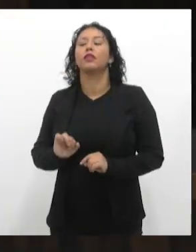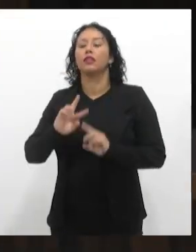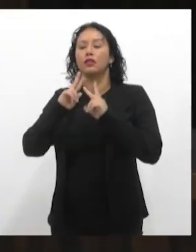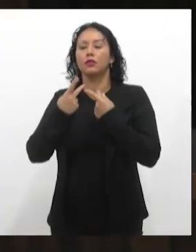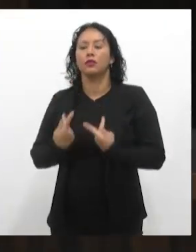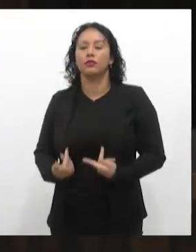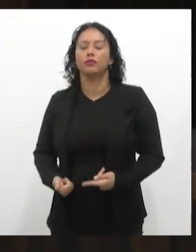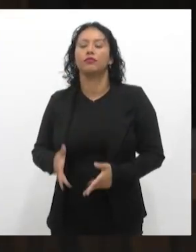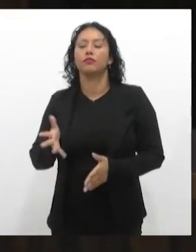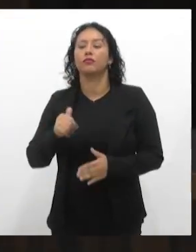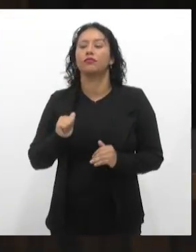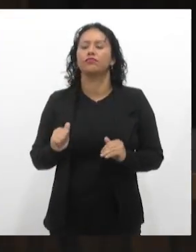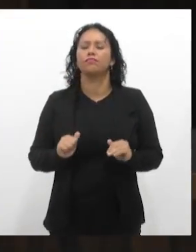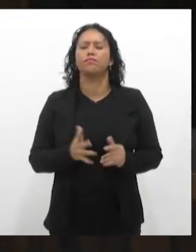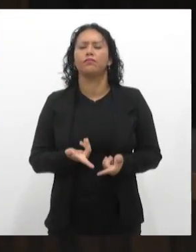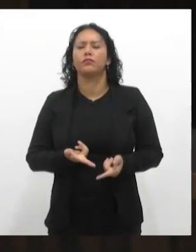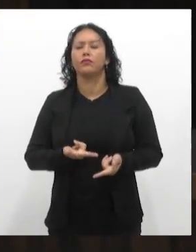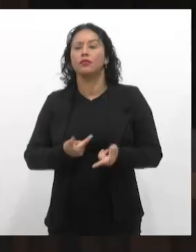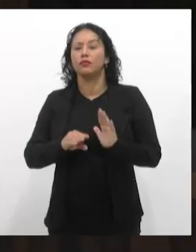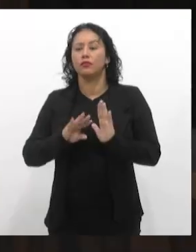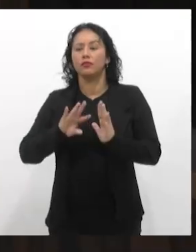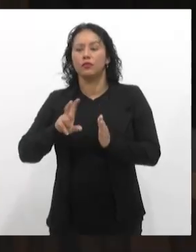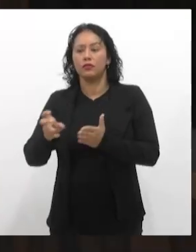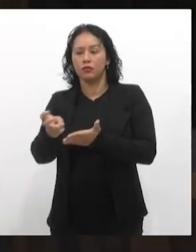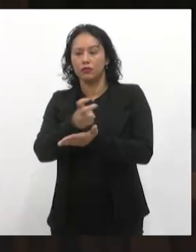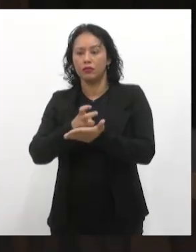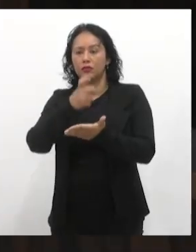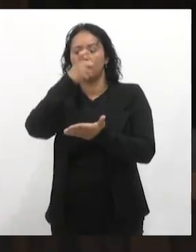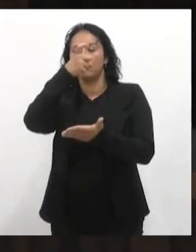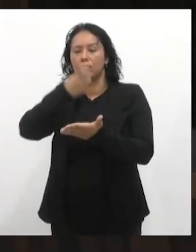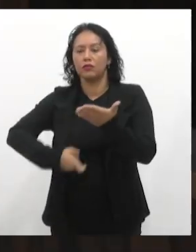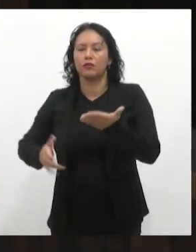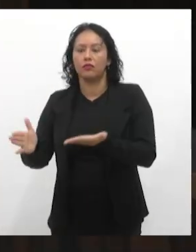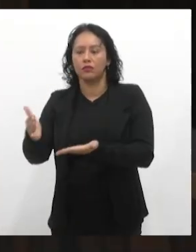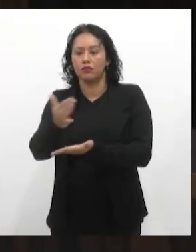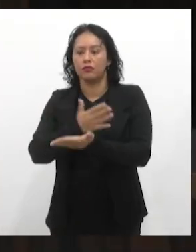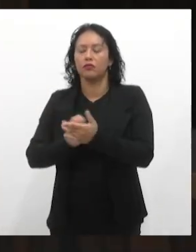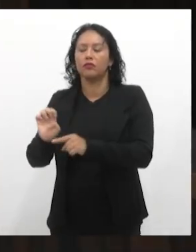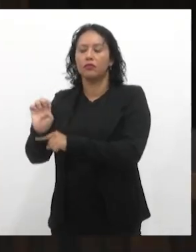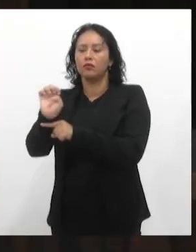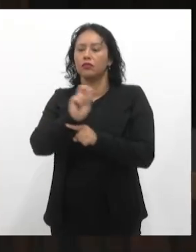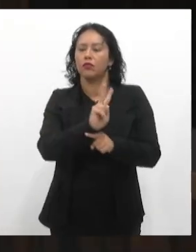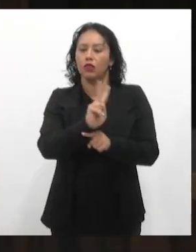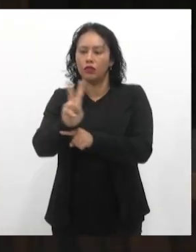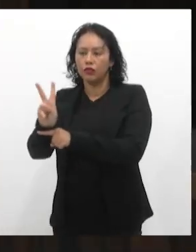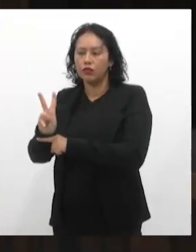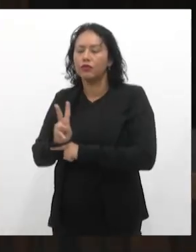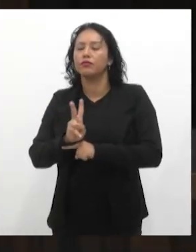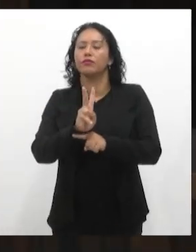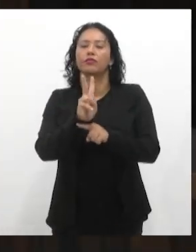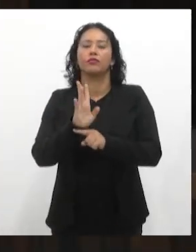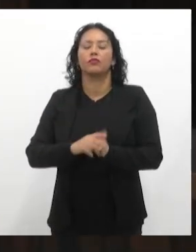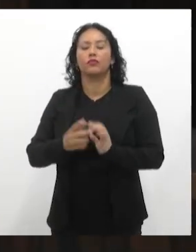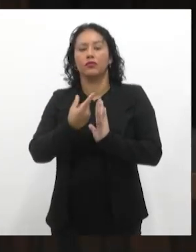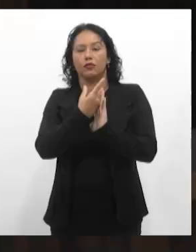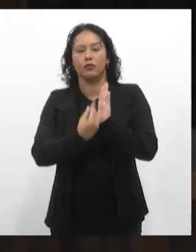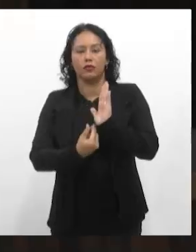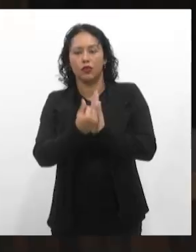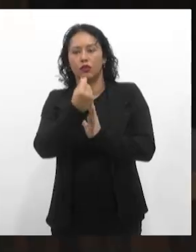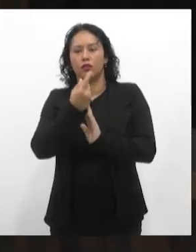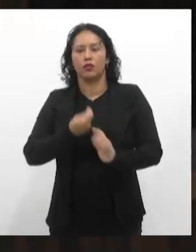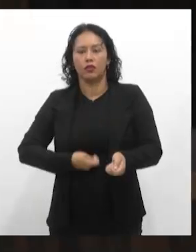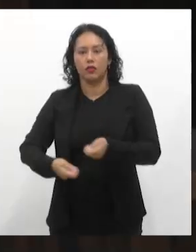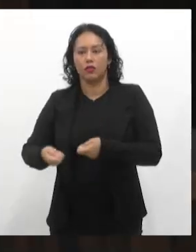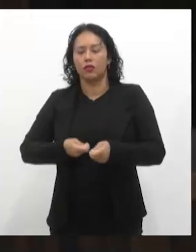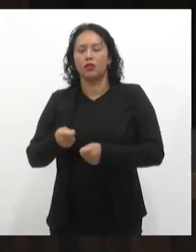Habitação e Assuntos Fundiários, de Tributação, Controle da Arrecadação Estadual e Fiscalização dos Tributos Estaduais, de Orçamento, Finanças,